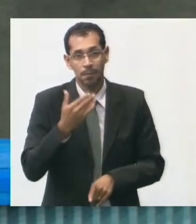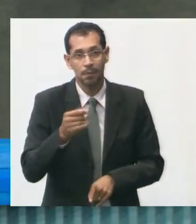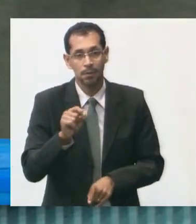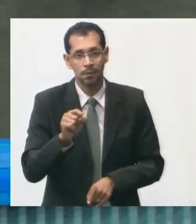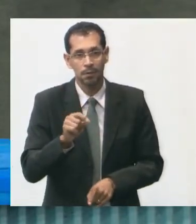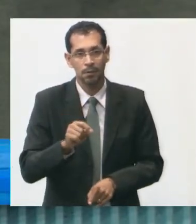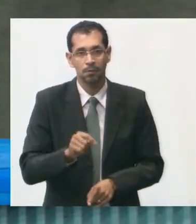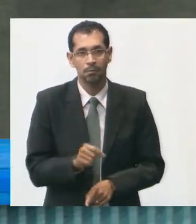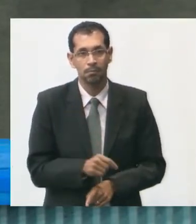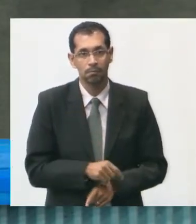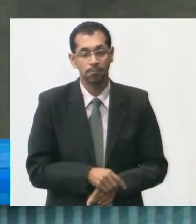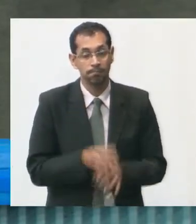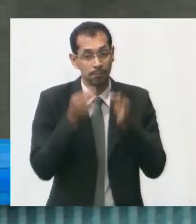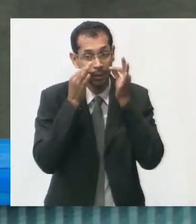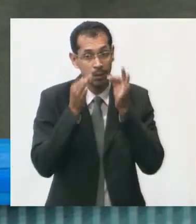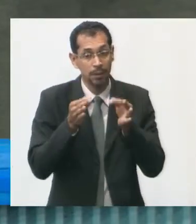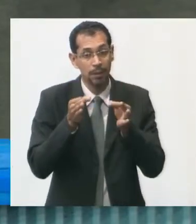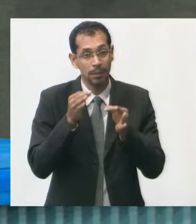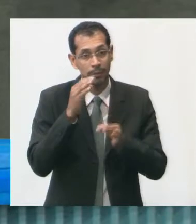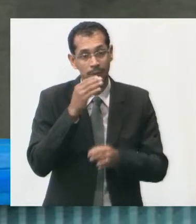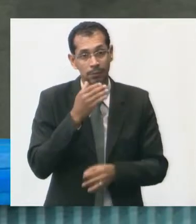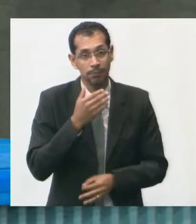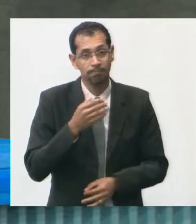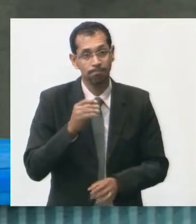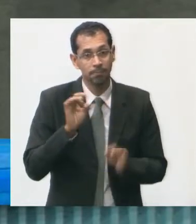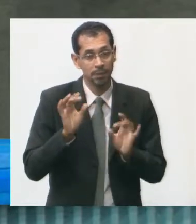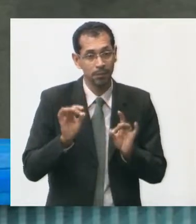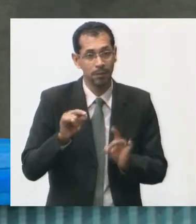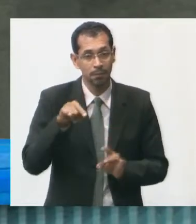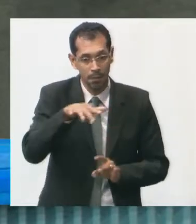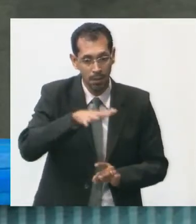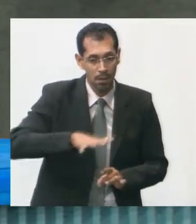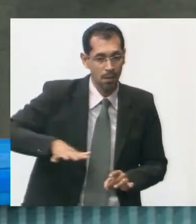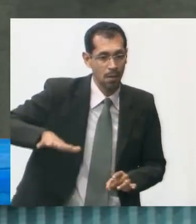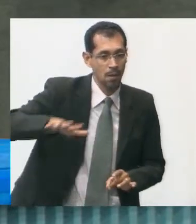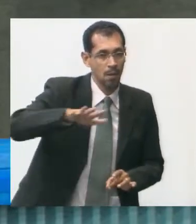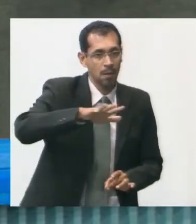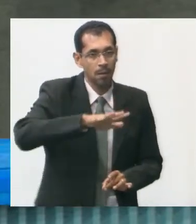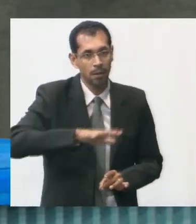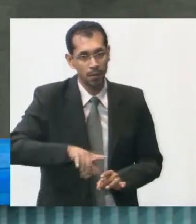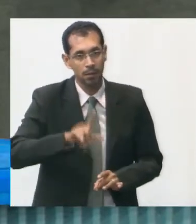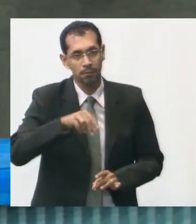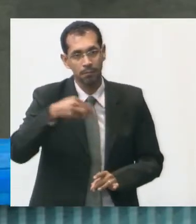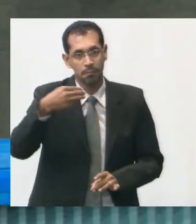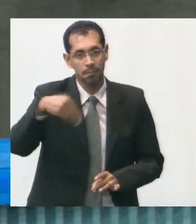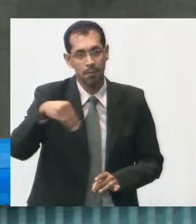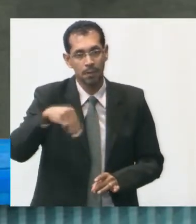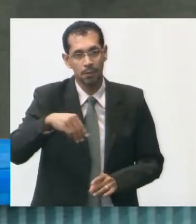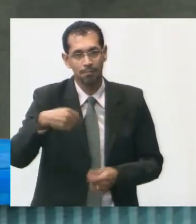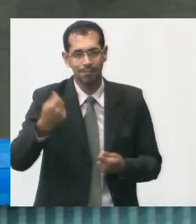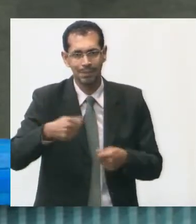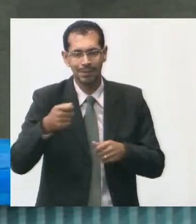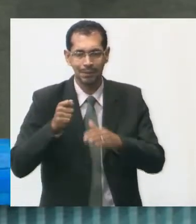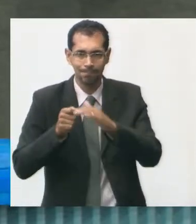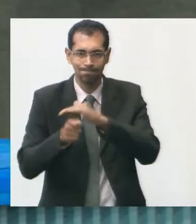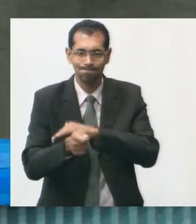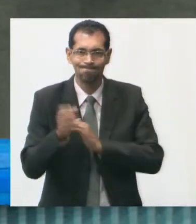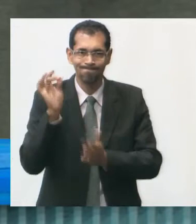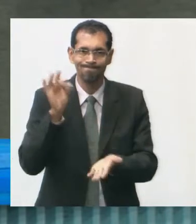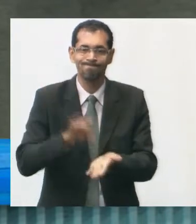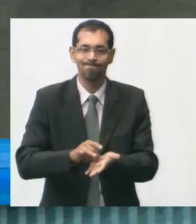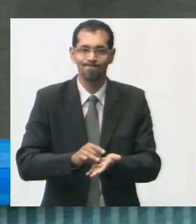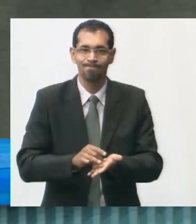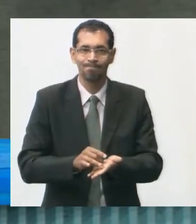região da Grande Maruípe. Nós precisamos de investimentos naquela região, principalmente